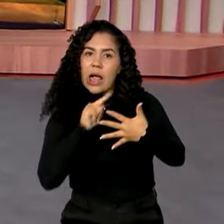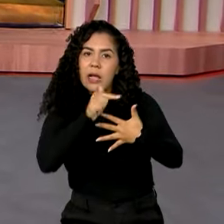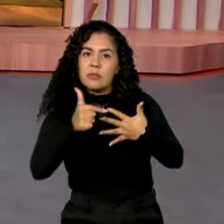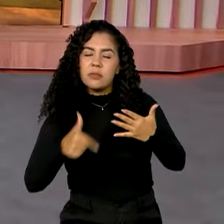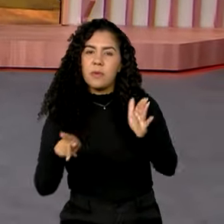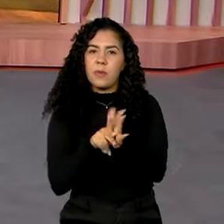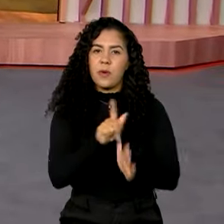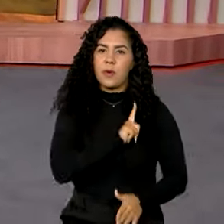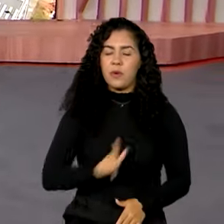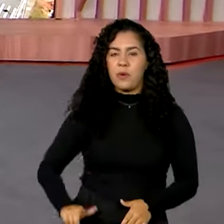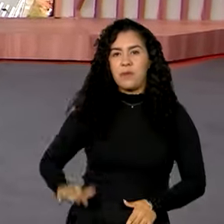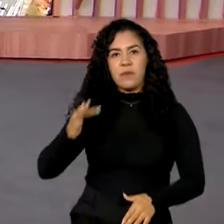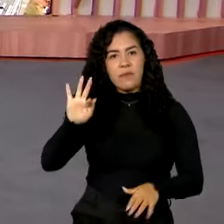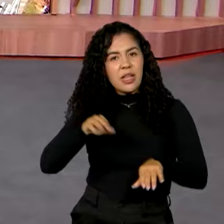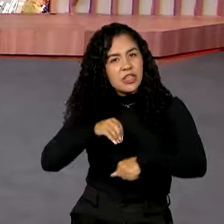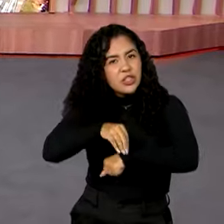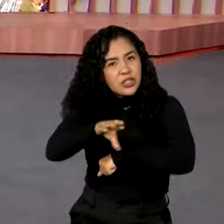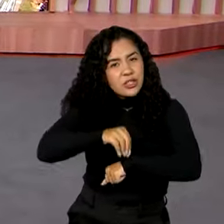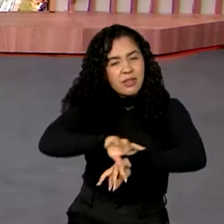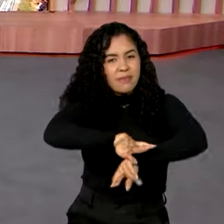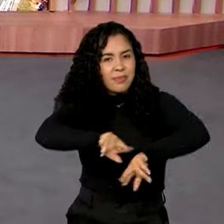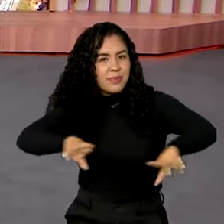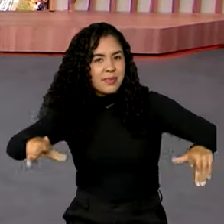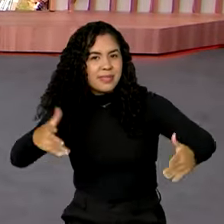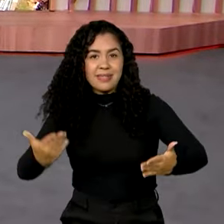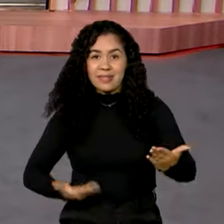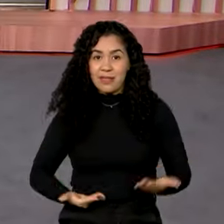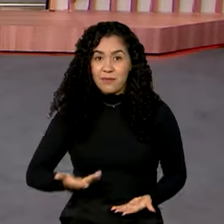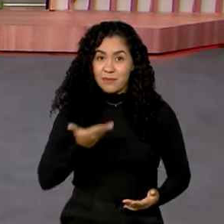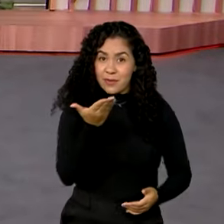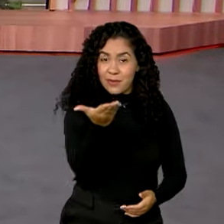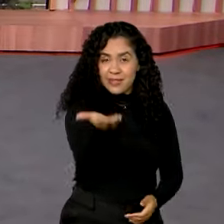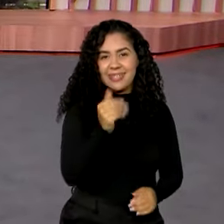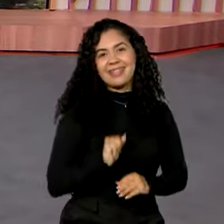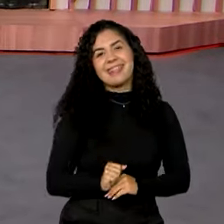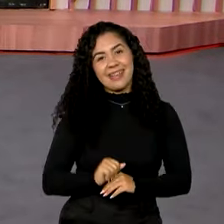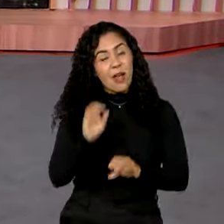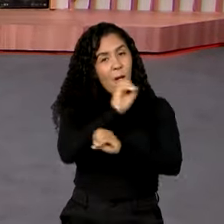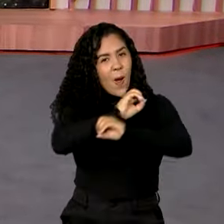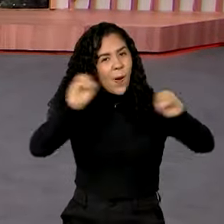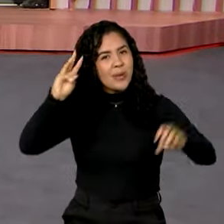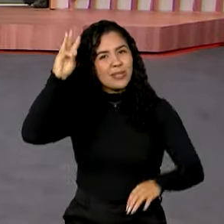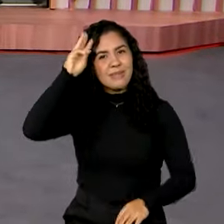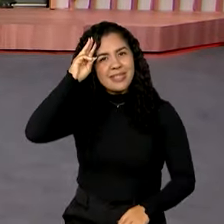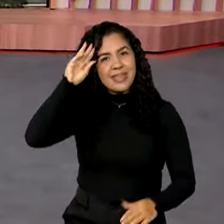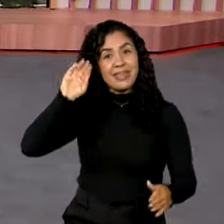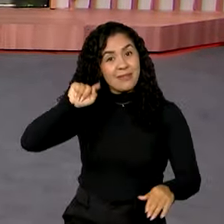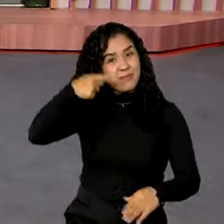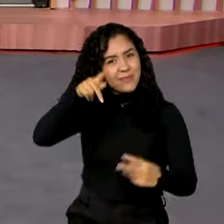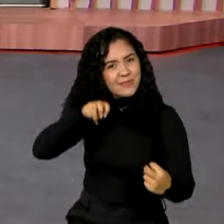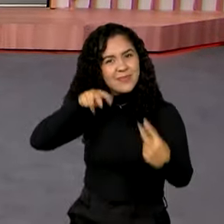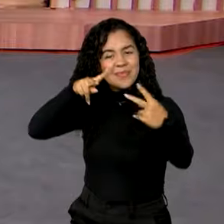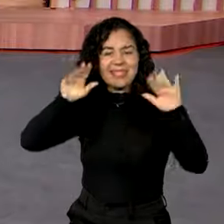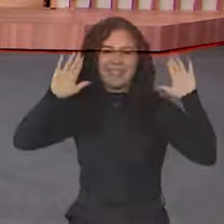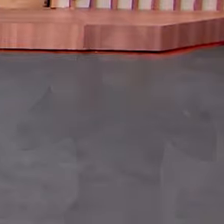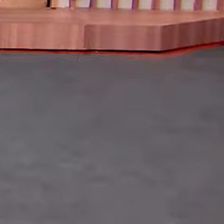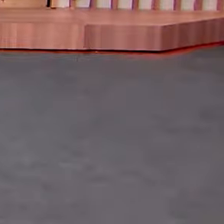com eventos ao vivo, dicas e serviços para você, cidadão. Uma ótima terça-feira. Até a próxima. Tchau.